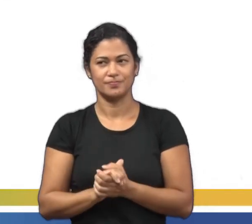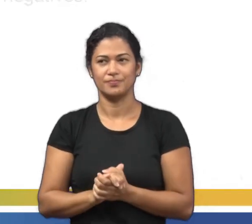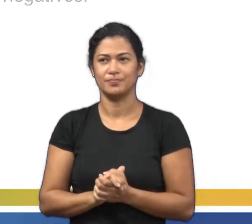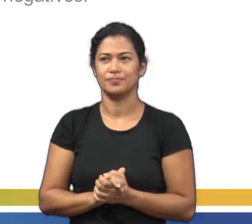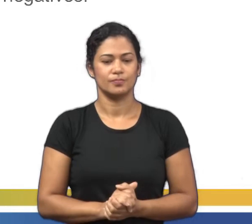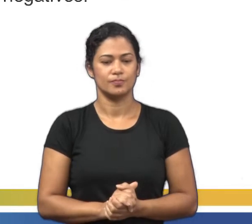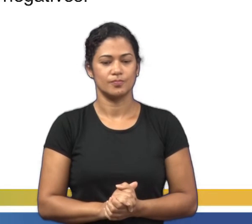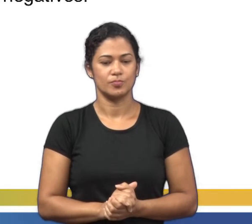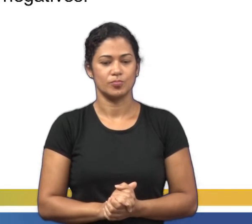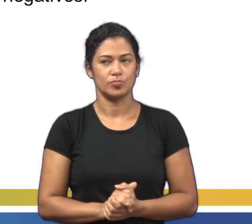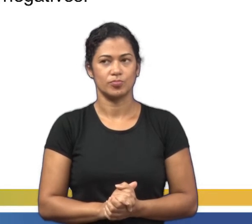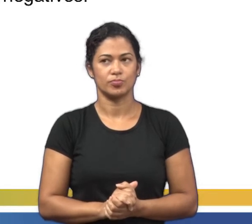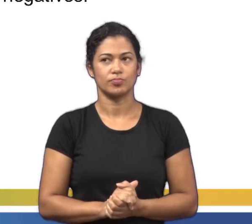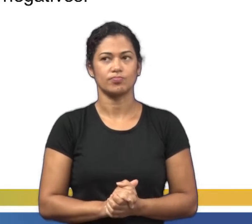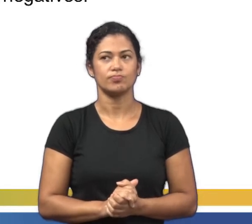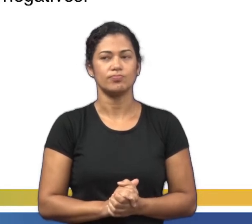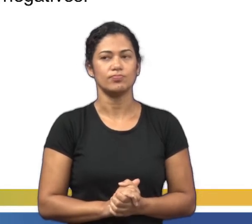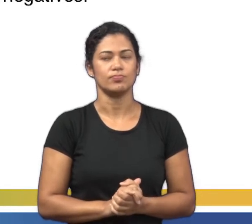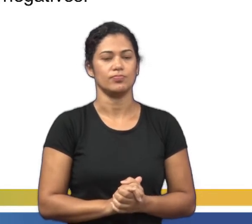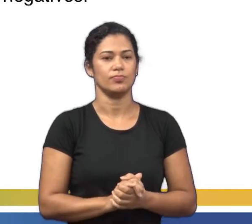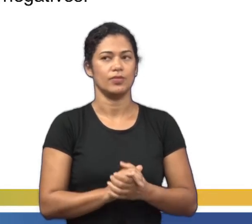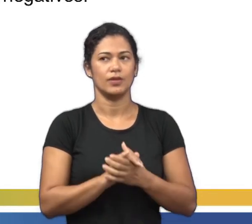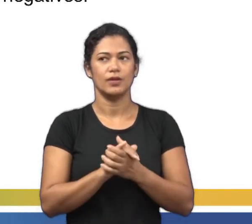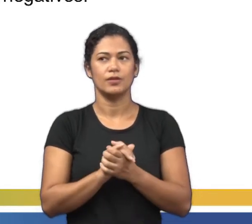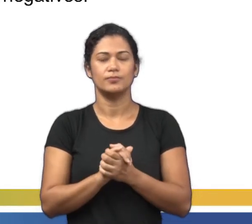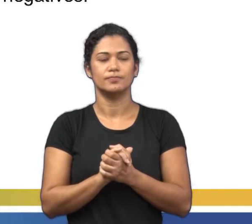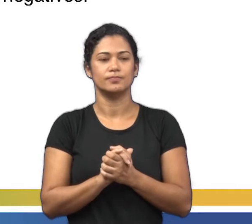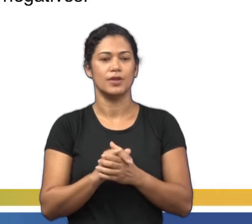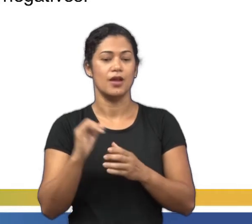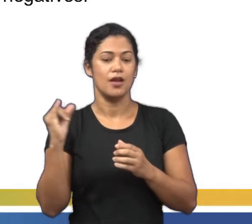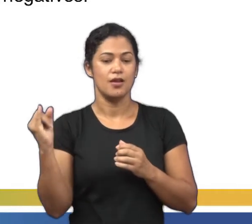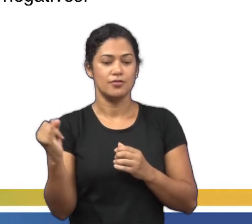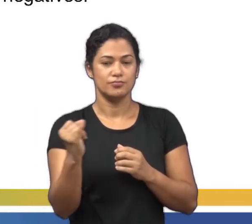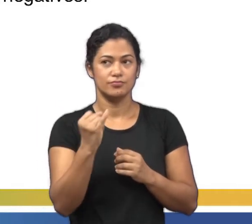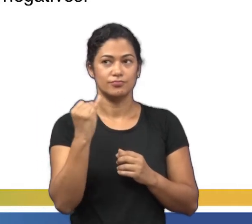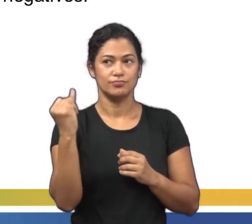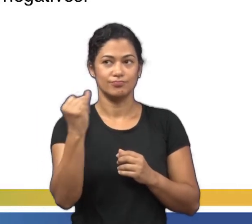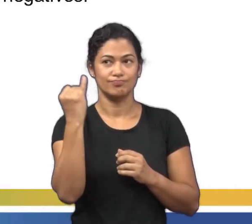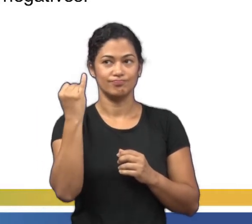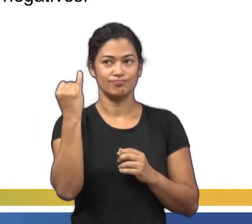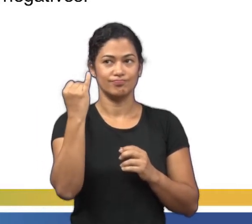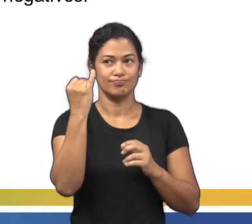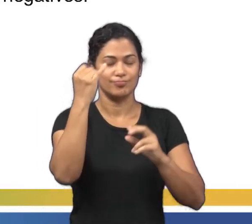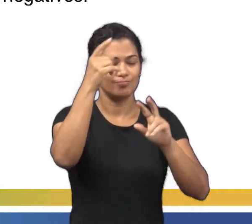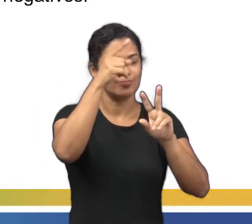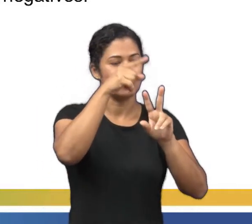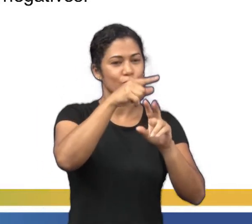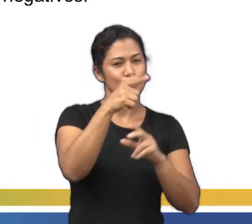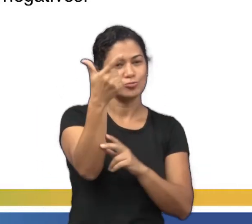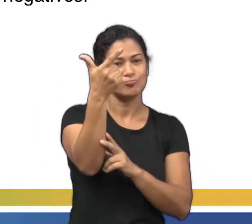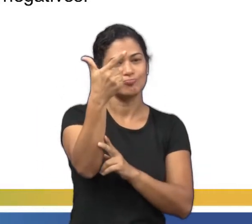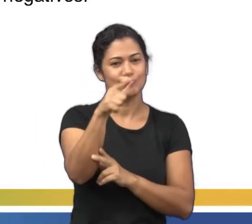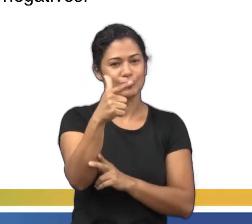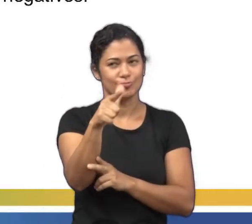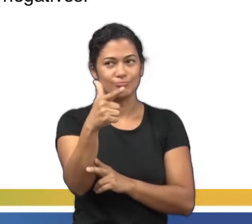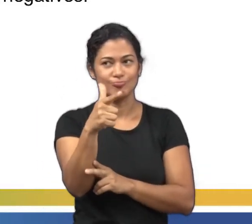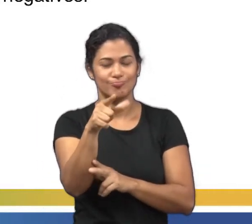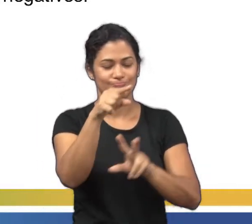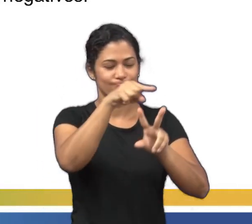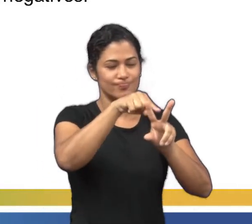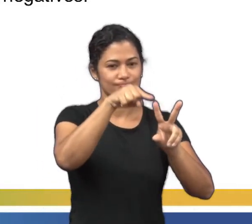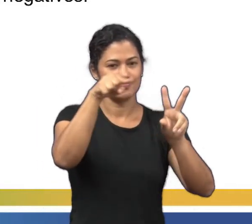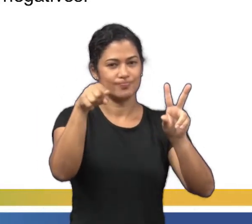lá. Atenção que vocês vão ter que ter. O que é muito importante a gente prestar atenção? Não existe a raiz de